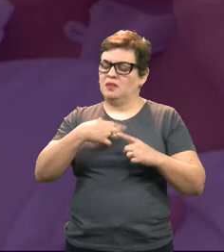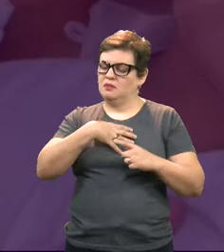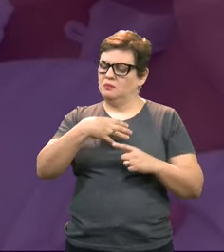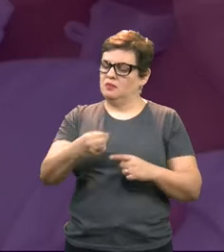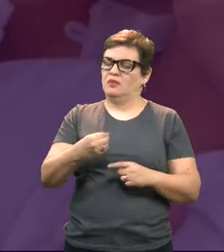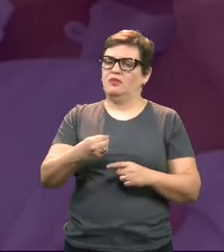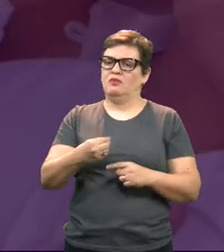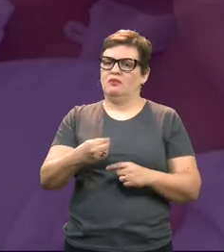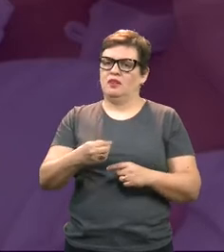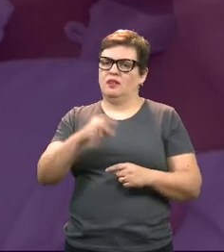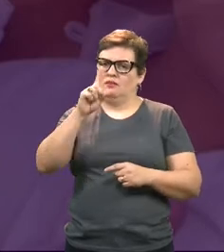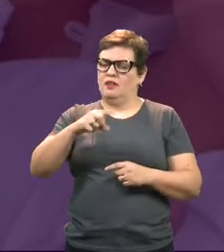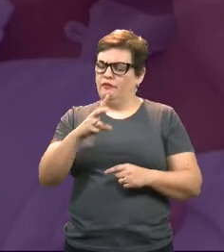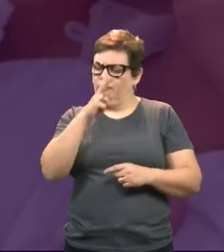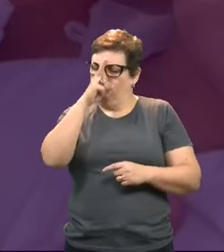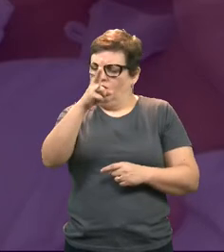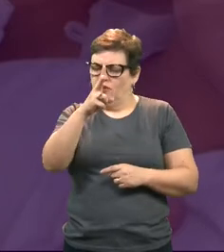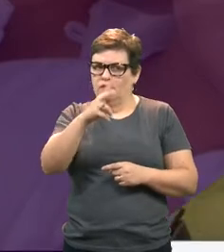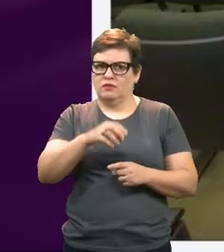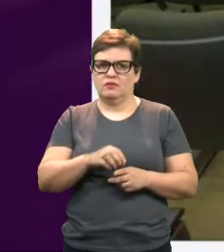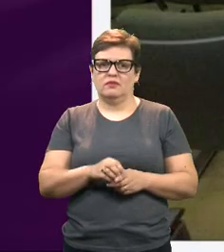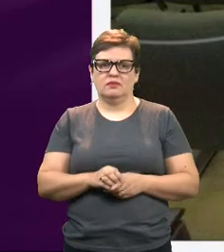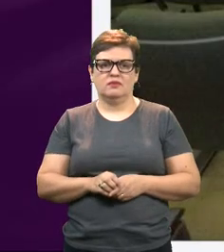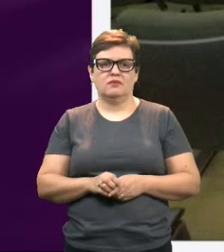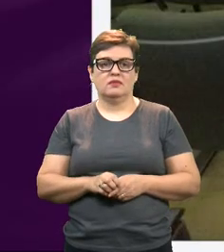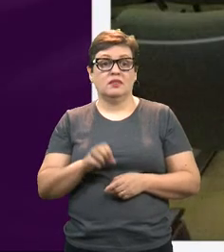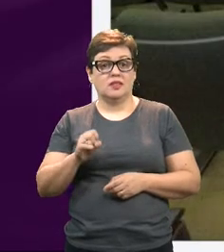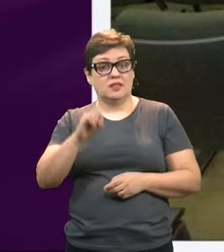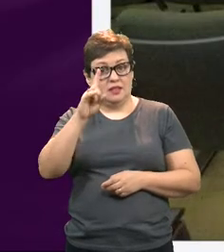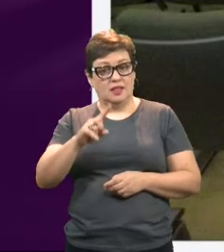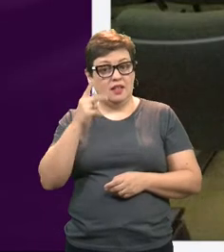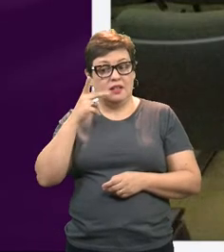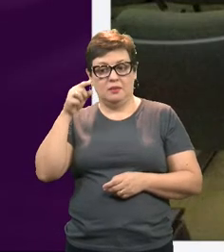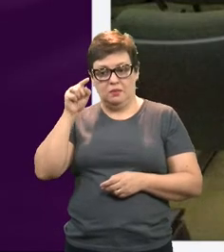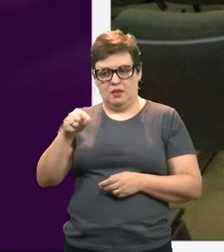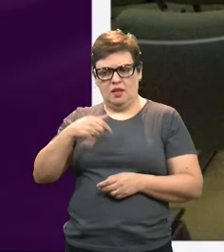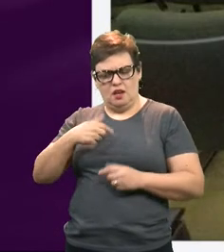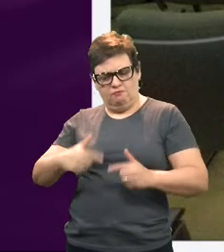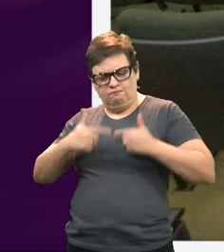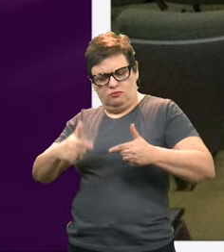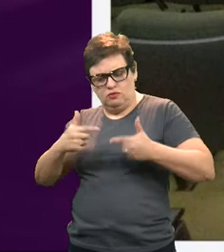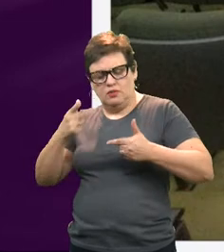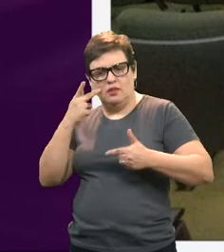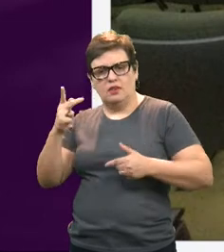dele, provavelmente eu não suportaria. Se era para ele e eu lutar por